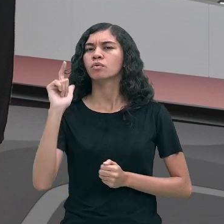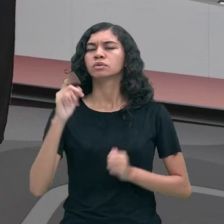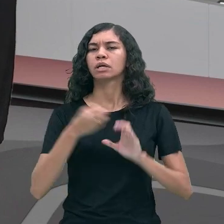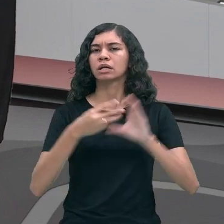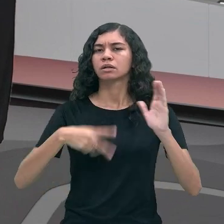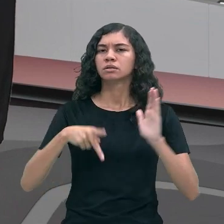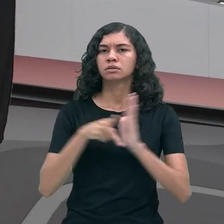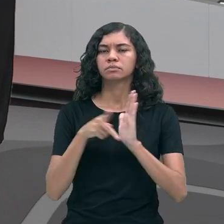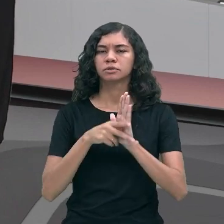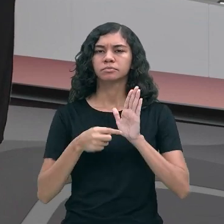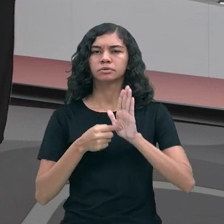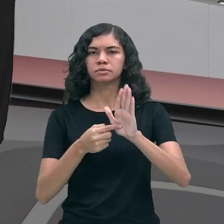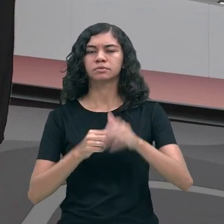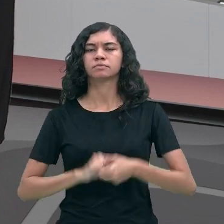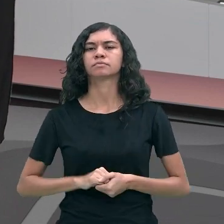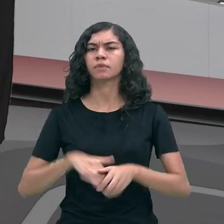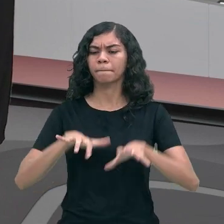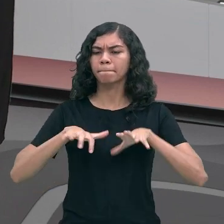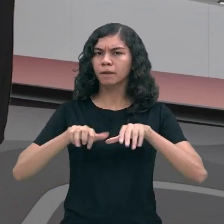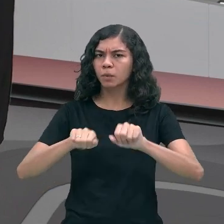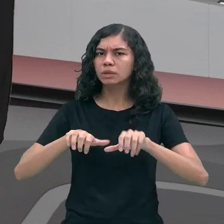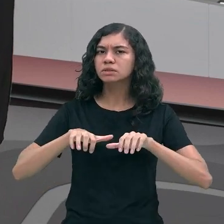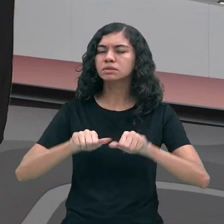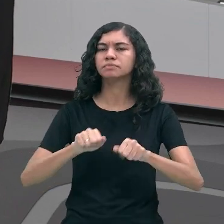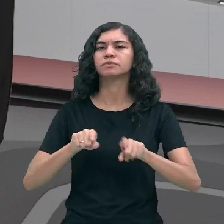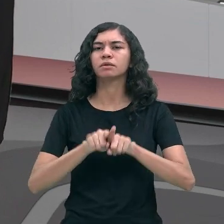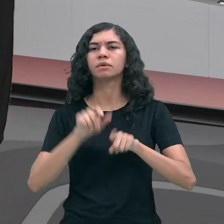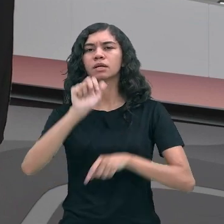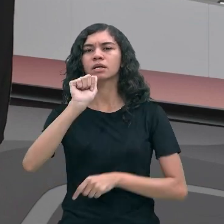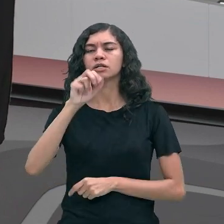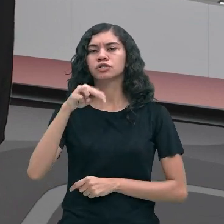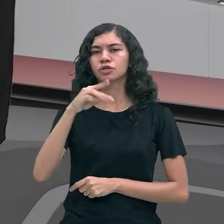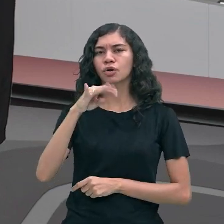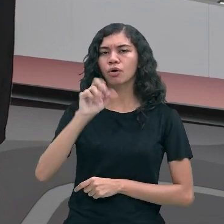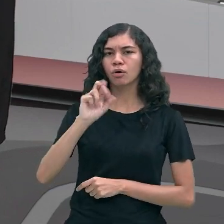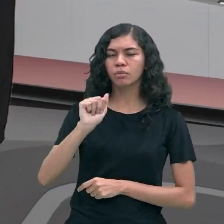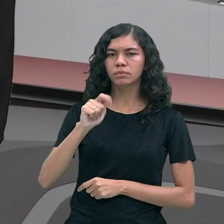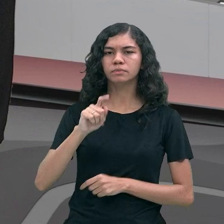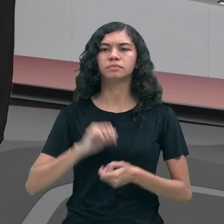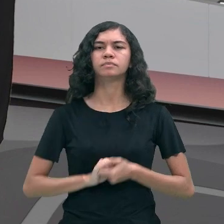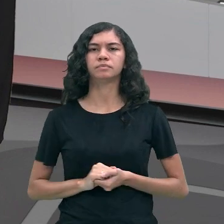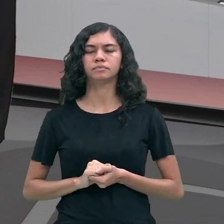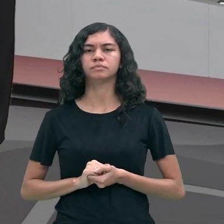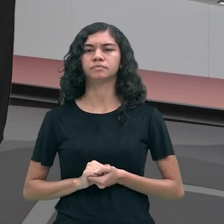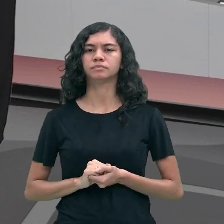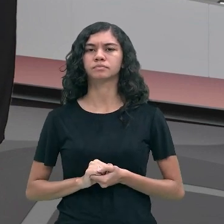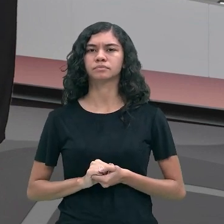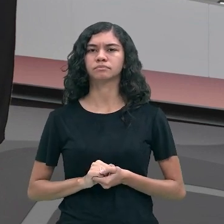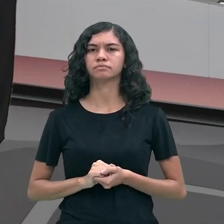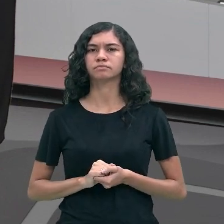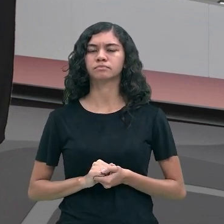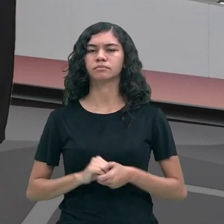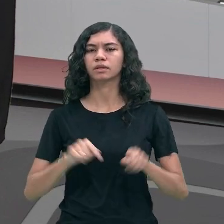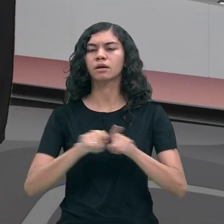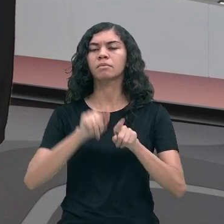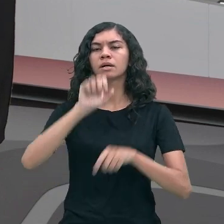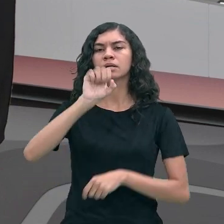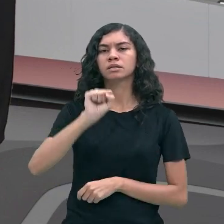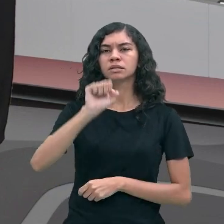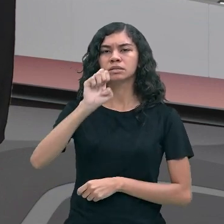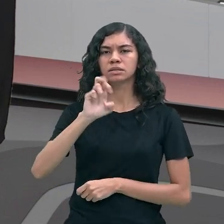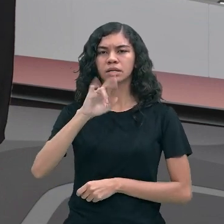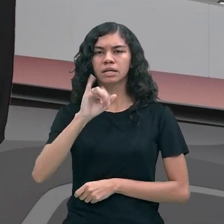gente pode citar o açaizeiro, a andiroba, as castanheiras, a seringueira, a